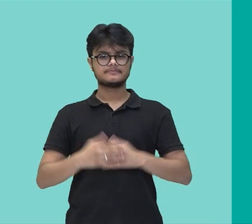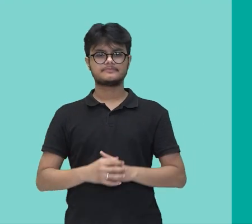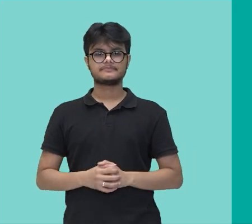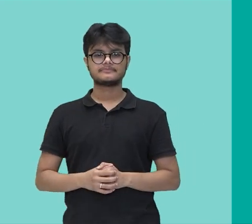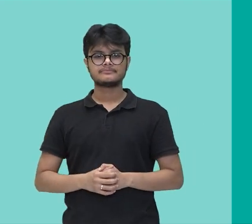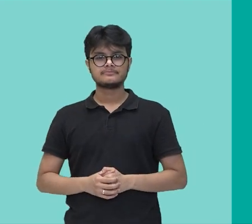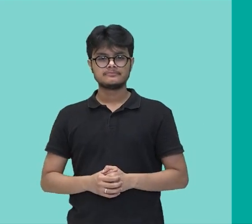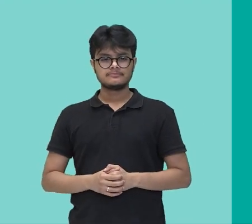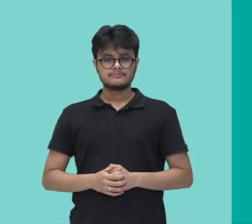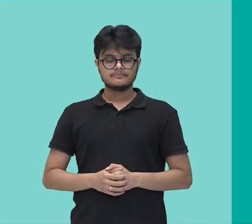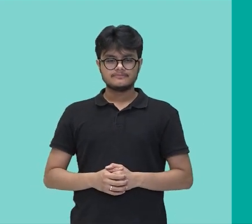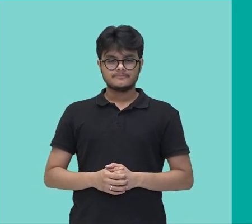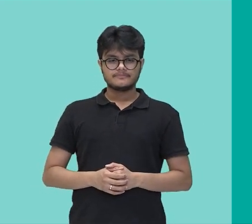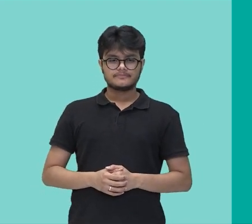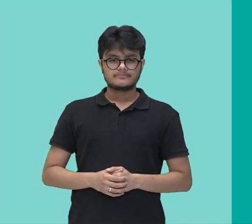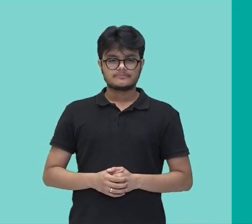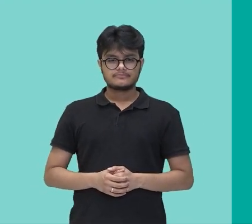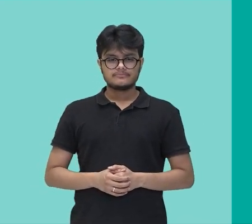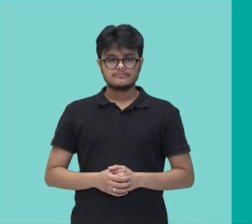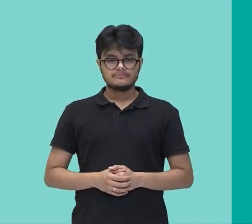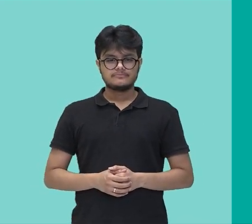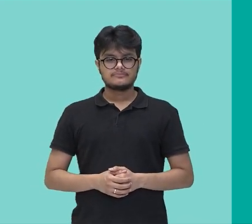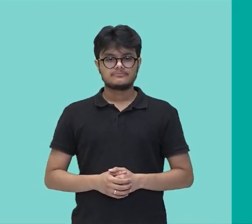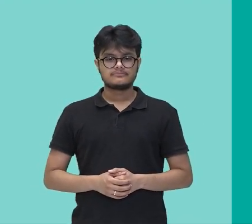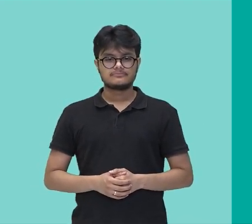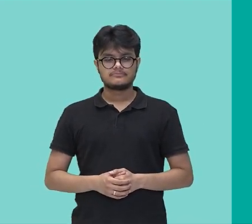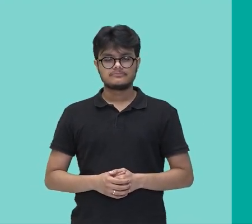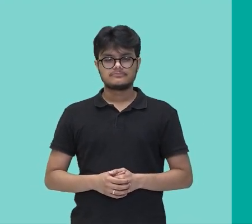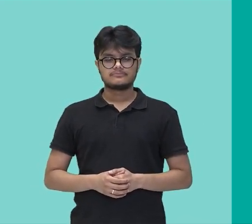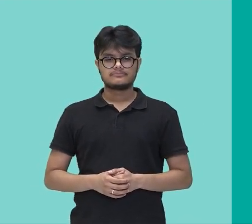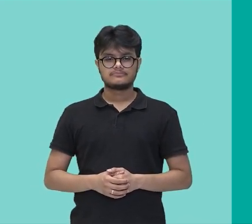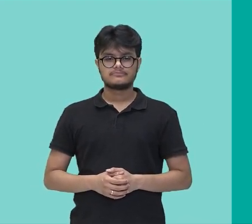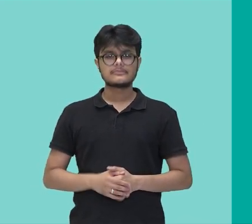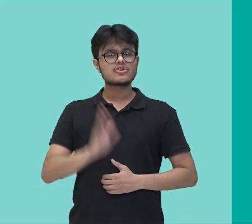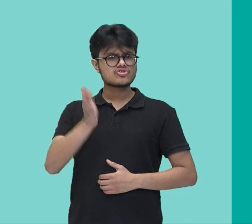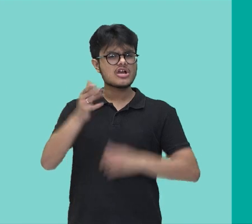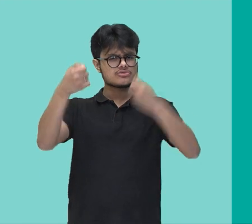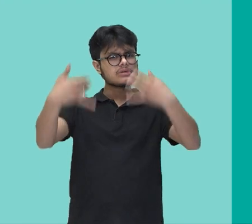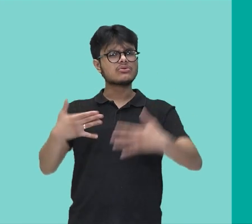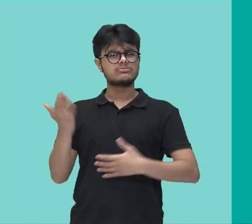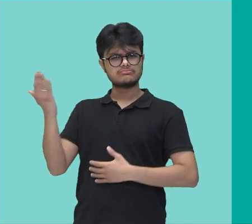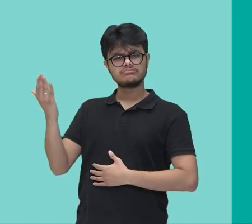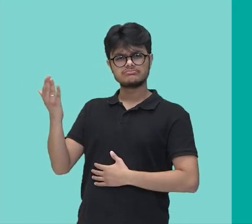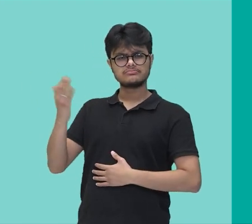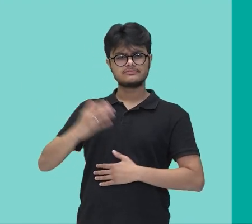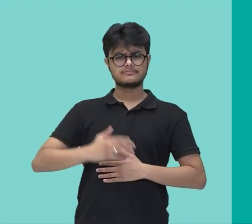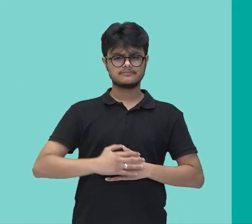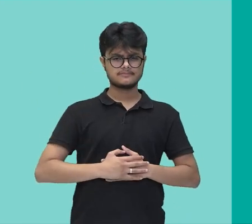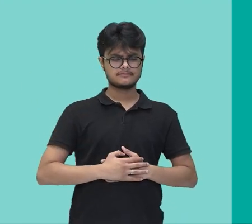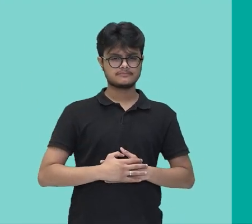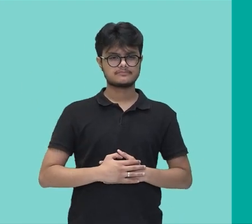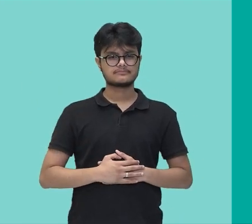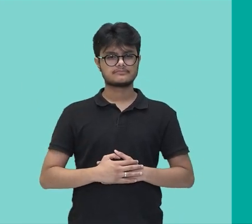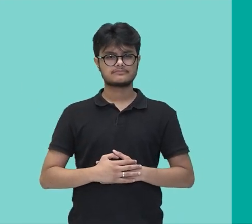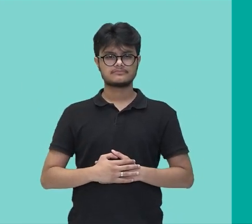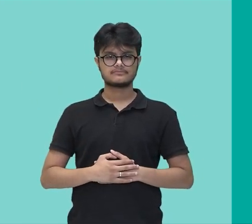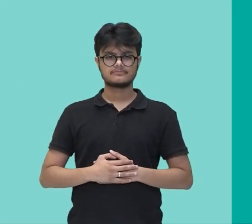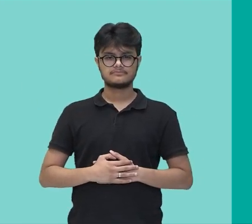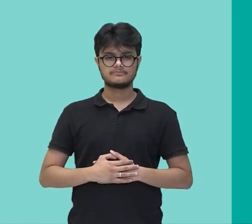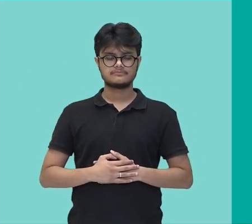convecção térmica, essa movimentação desses materiais, né, que estão acontecendo ou